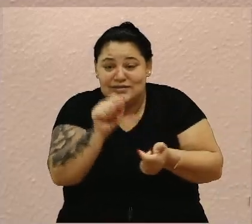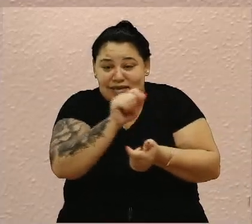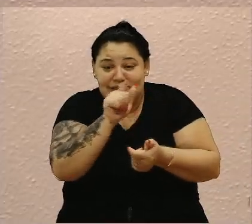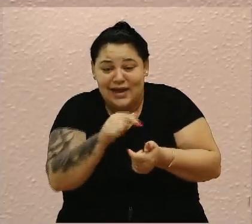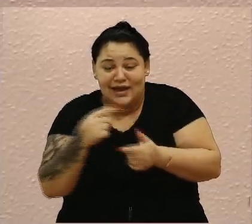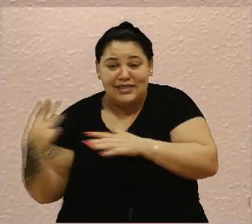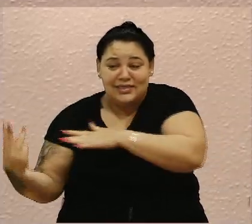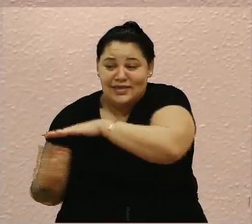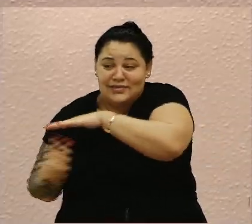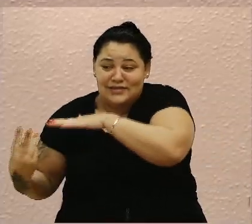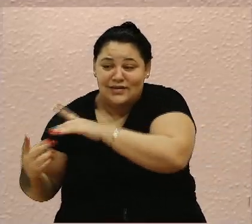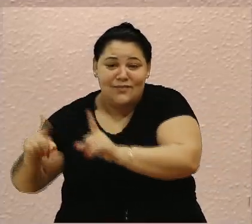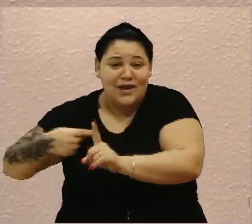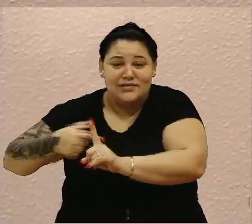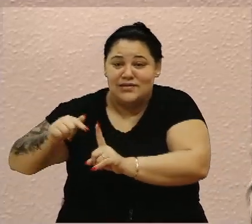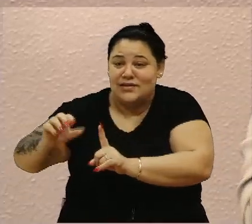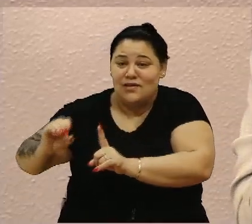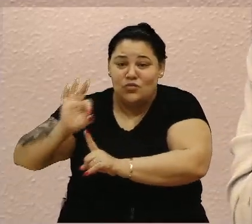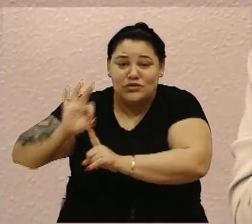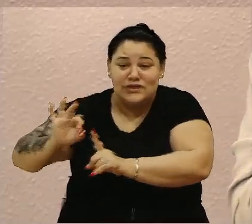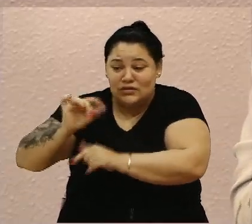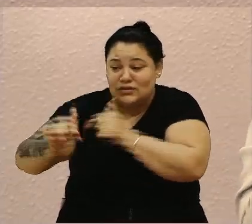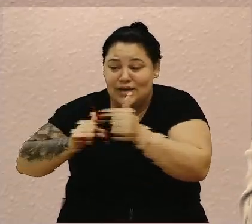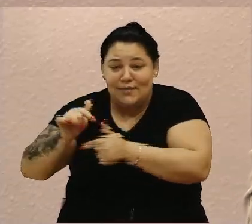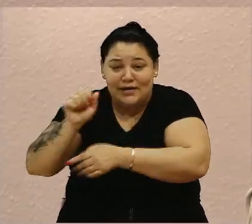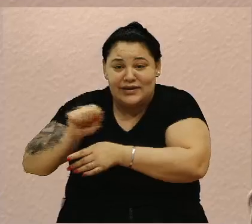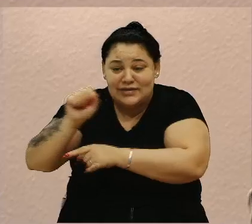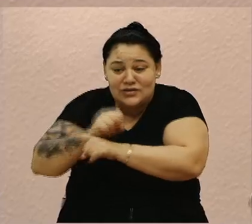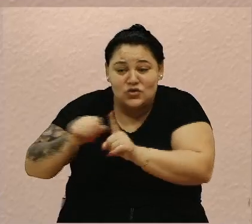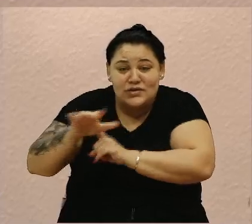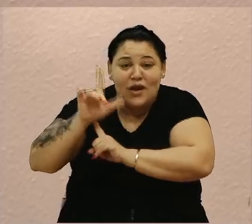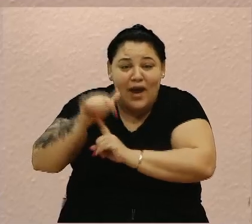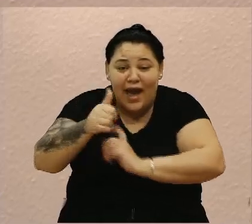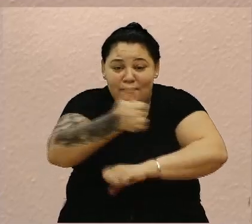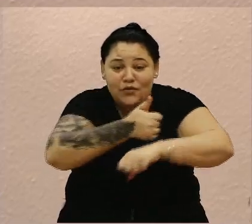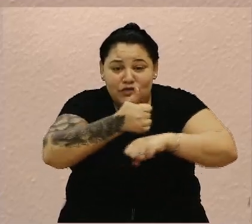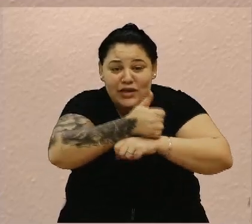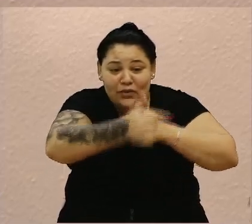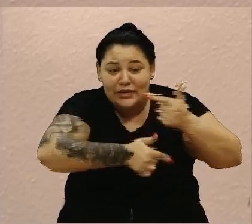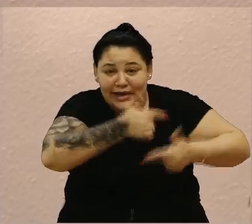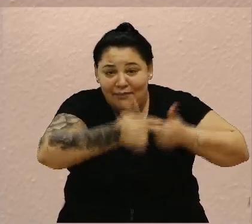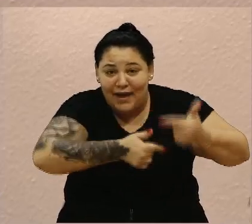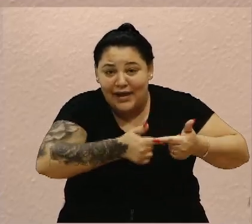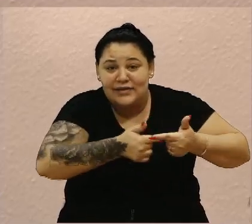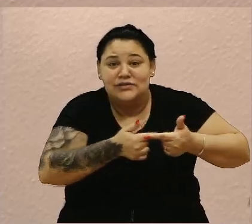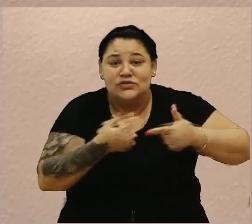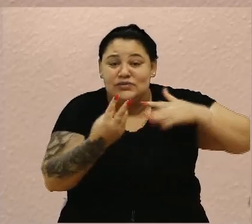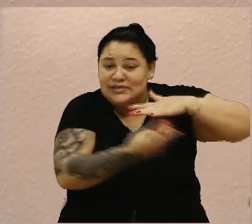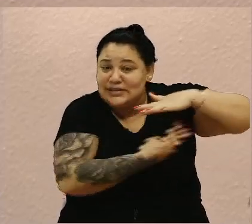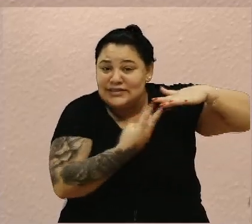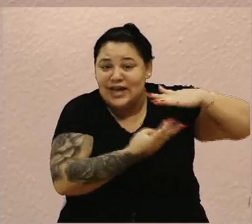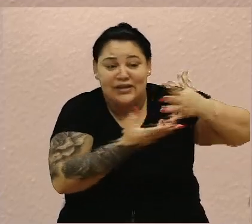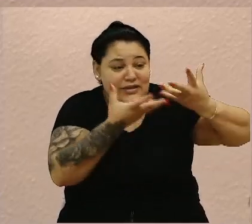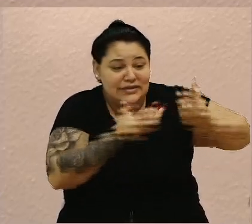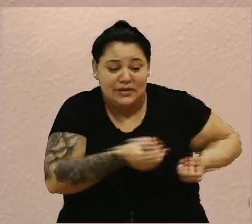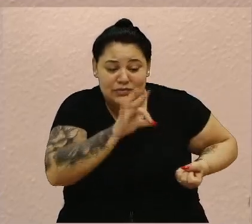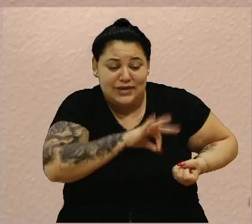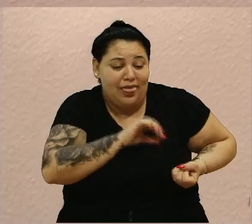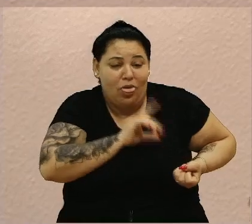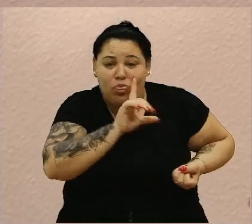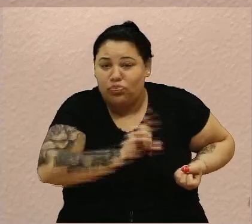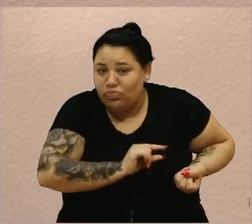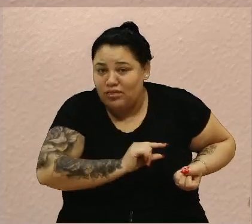Mais de 70% dos trabalhadores da assistência são trabalhadores dos serviços do terceiro setor que recebem um salário